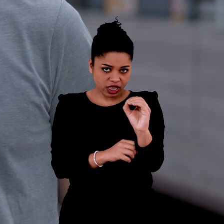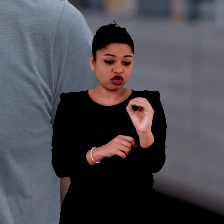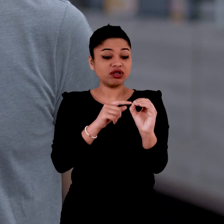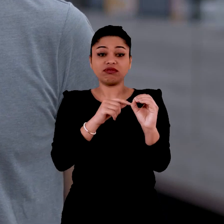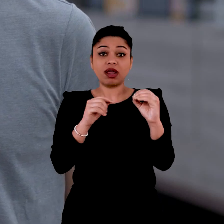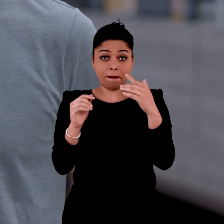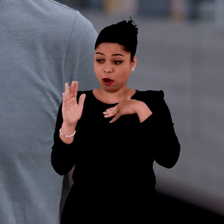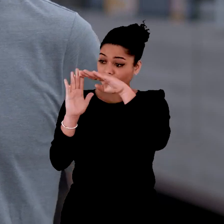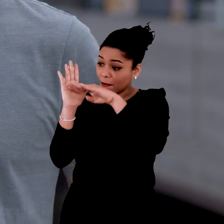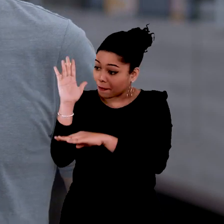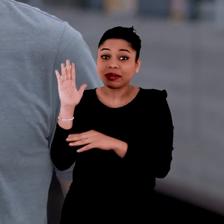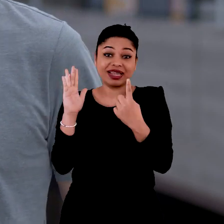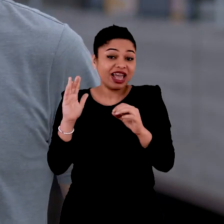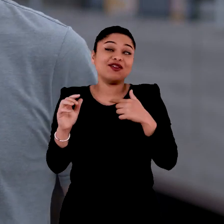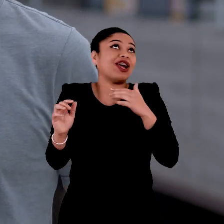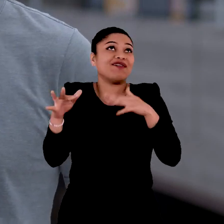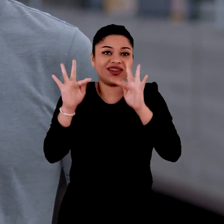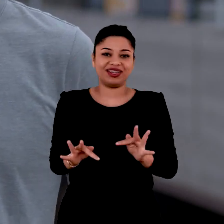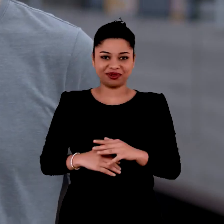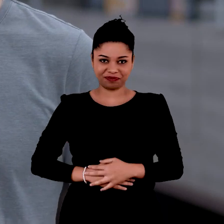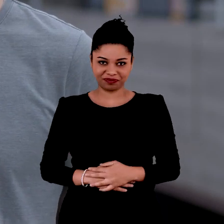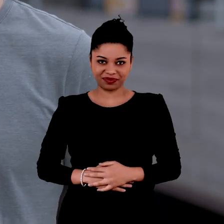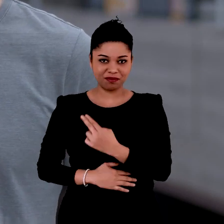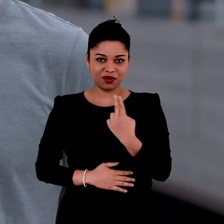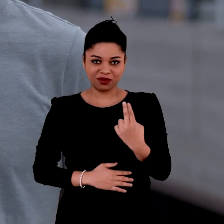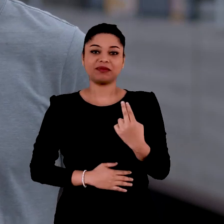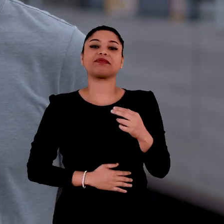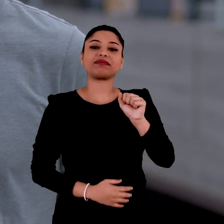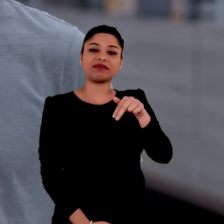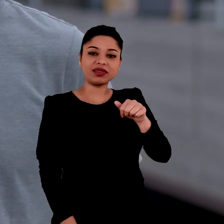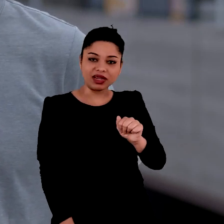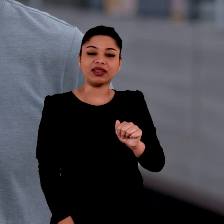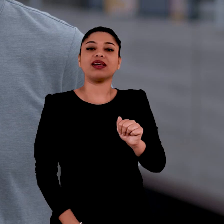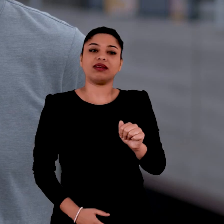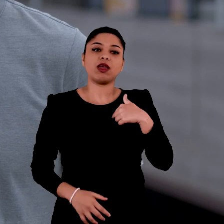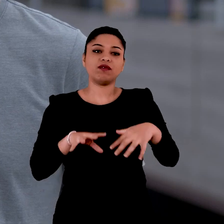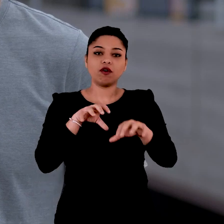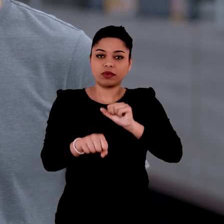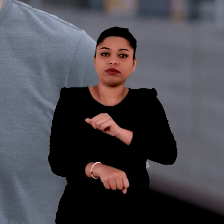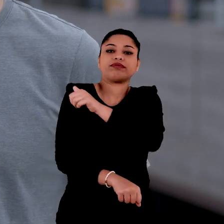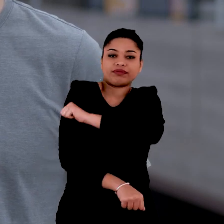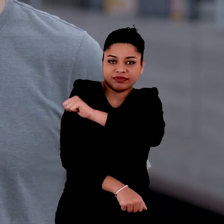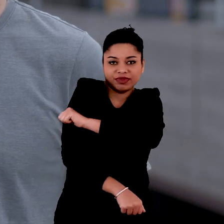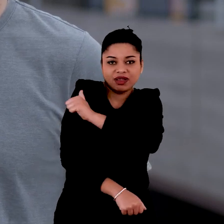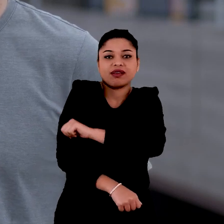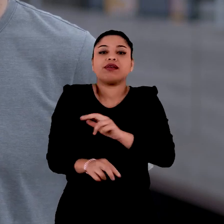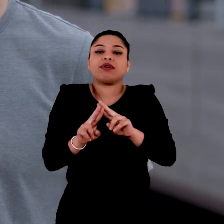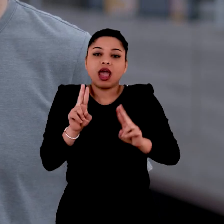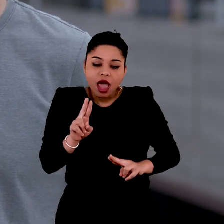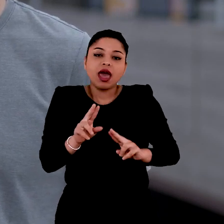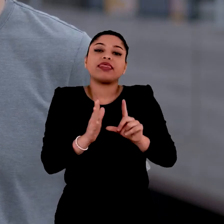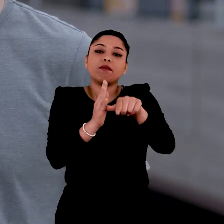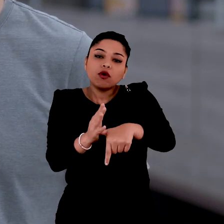fiz um mestrado na FAUSP, aqui em São Paulo. E eu trabalho com projeto de arquitetura e também